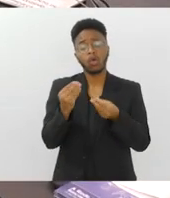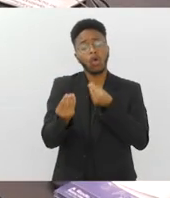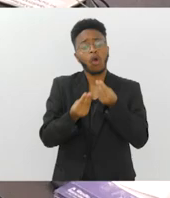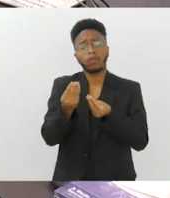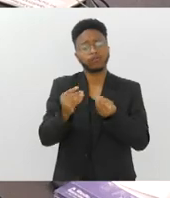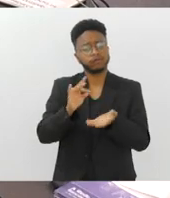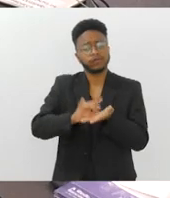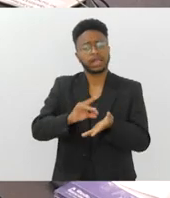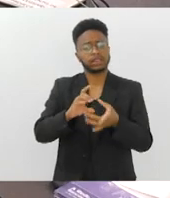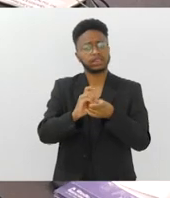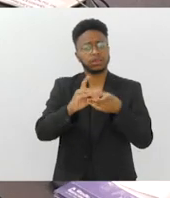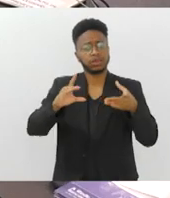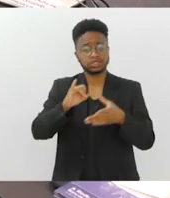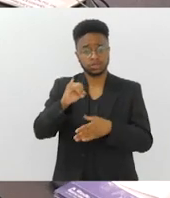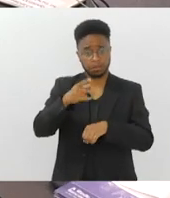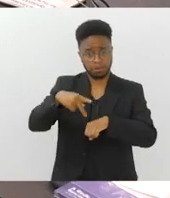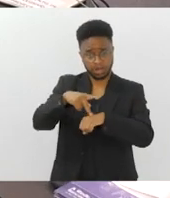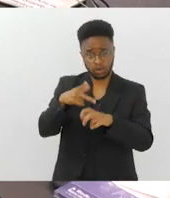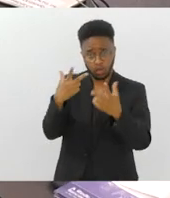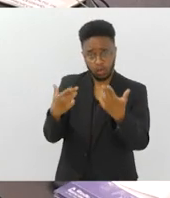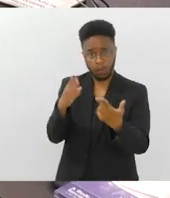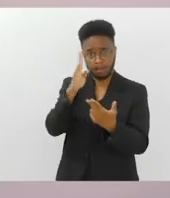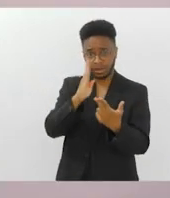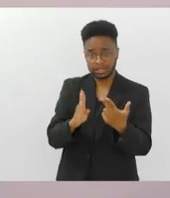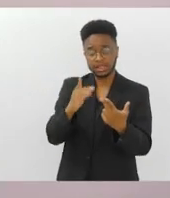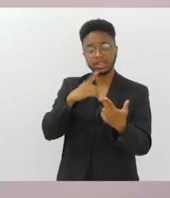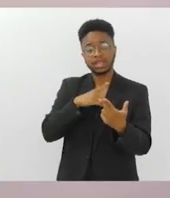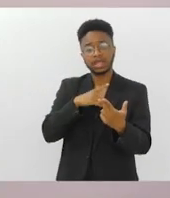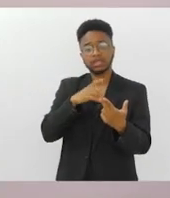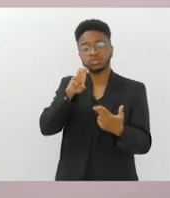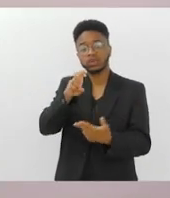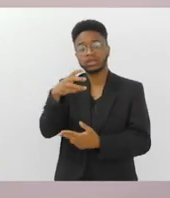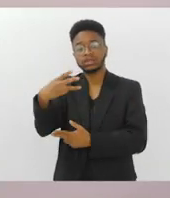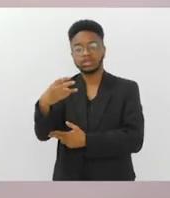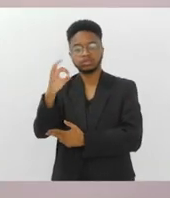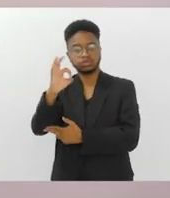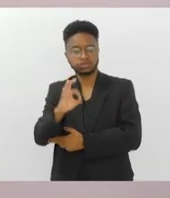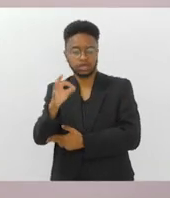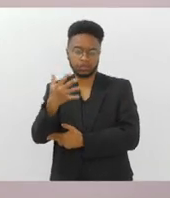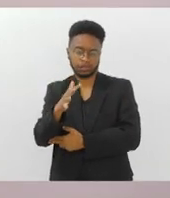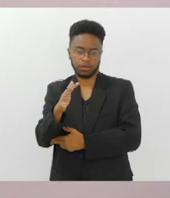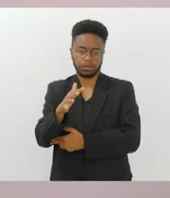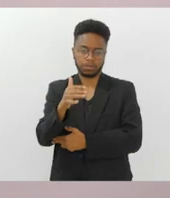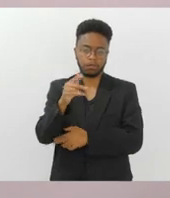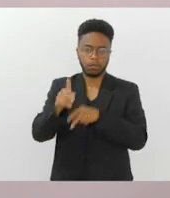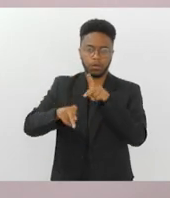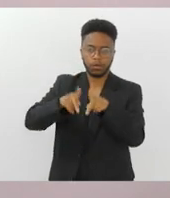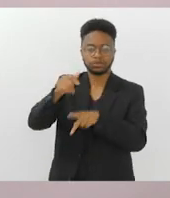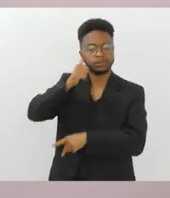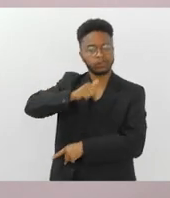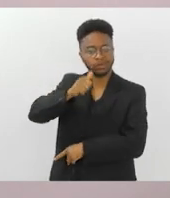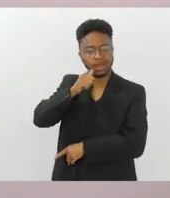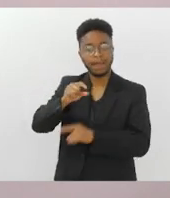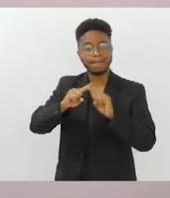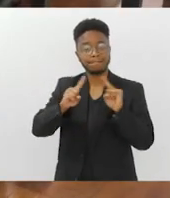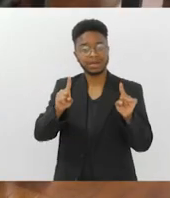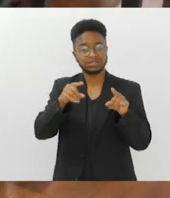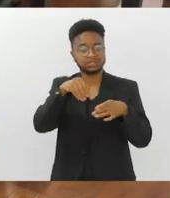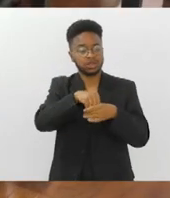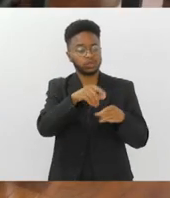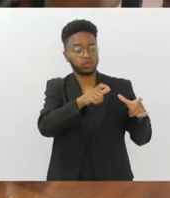essa? Onde, num país como o nosso, temos quase 53% de população feminina, mas nas